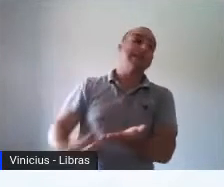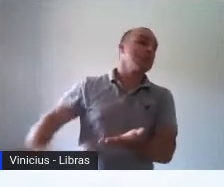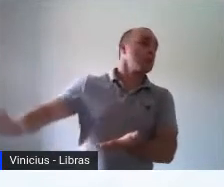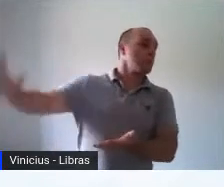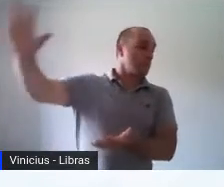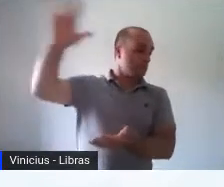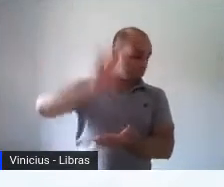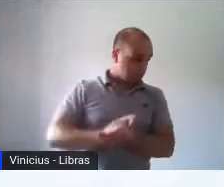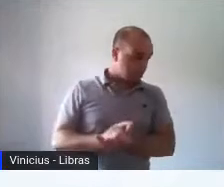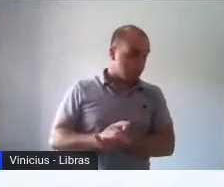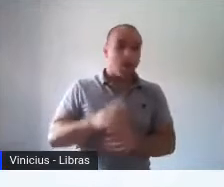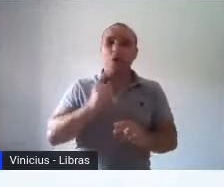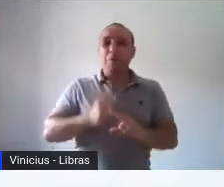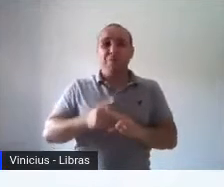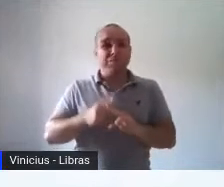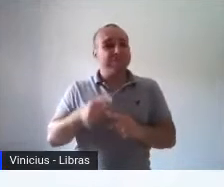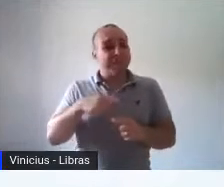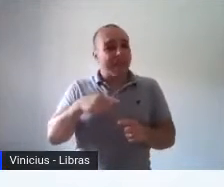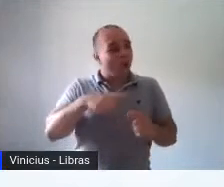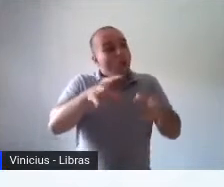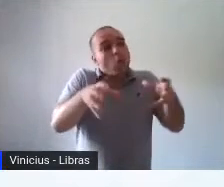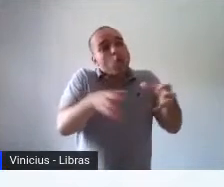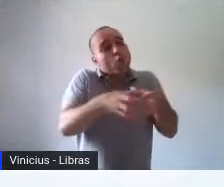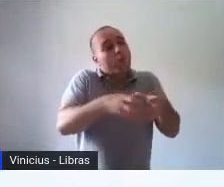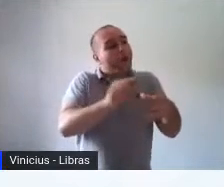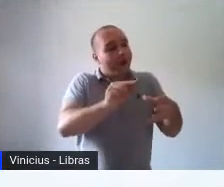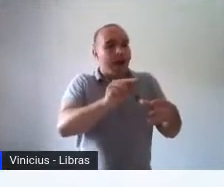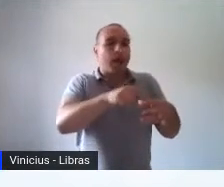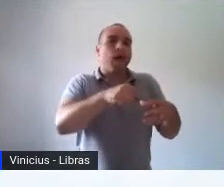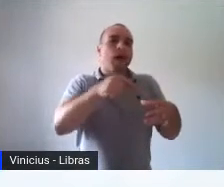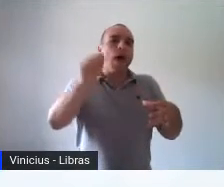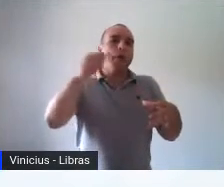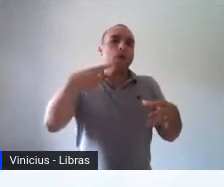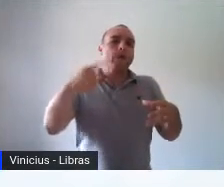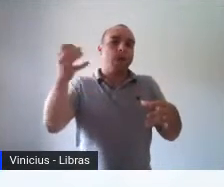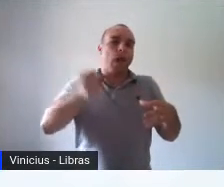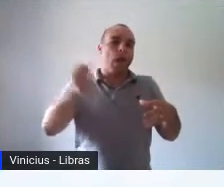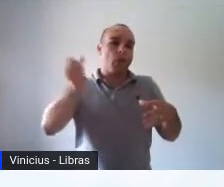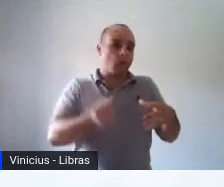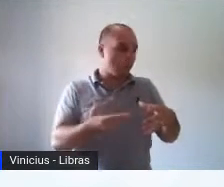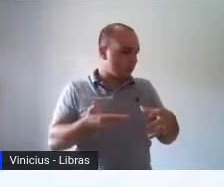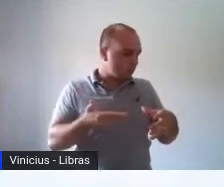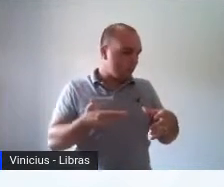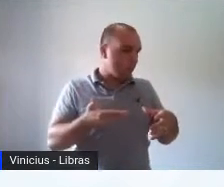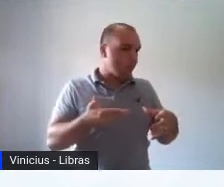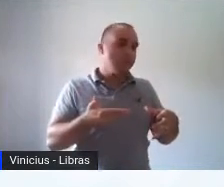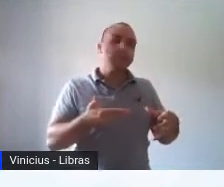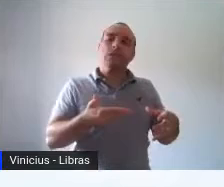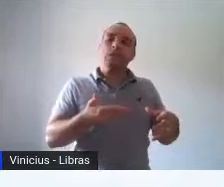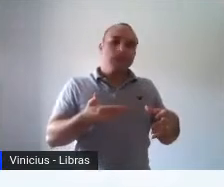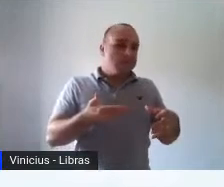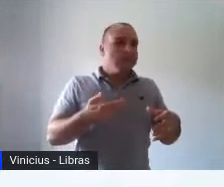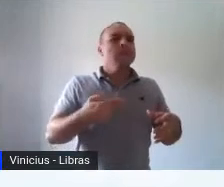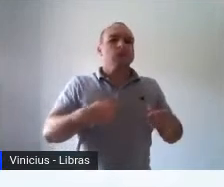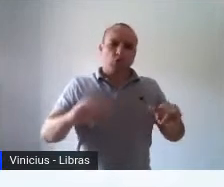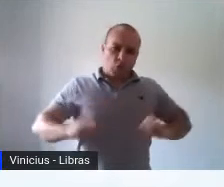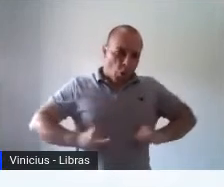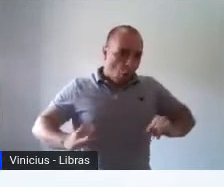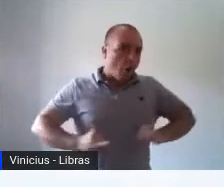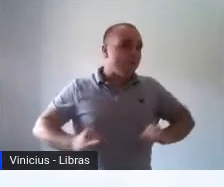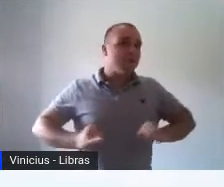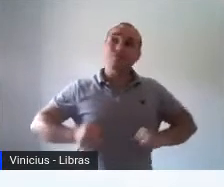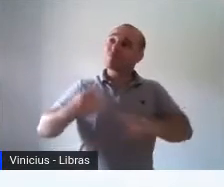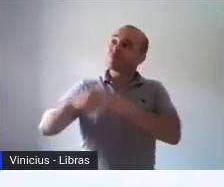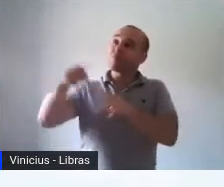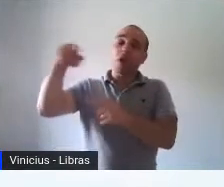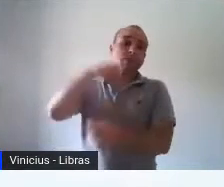os aposentados, né, que utiliza vamos falar de índice, né, como o norteador,